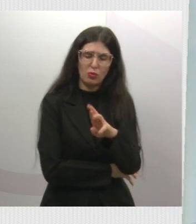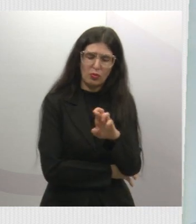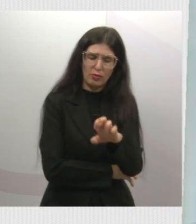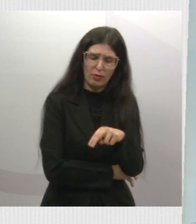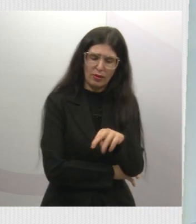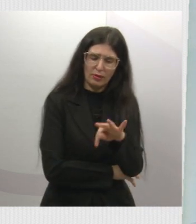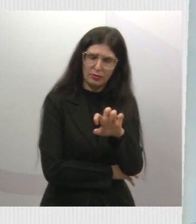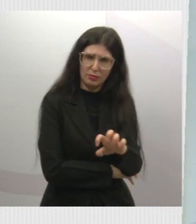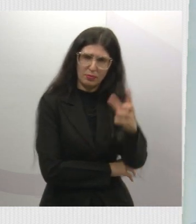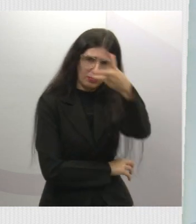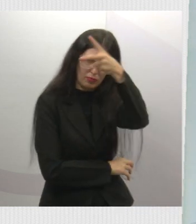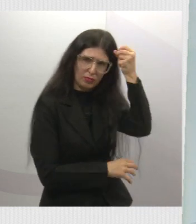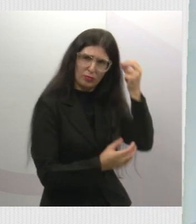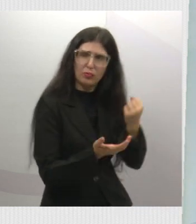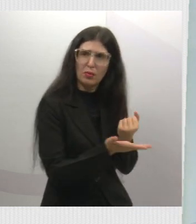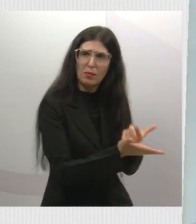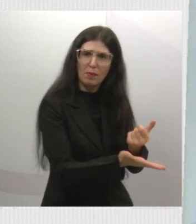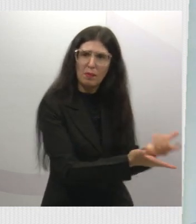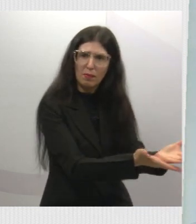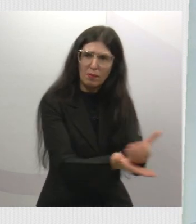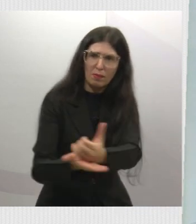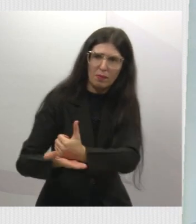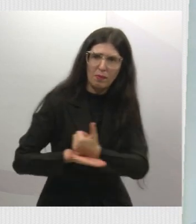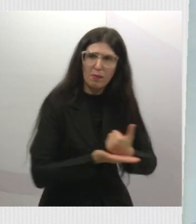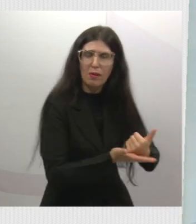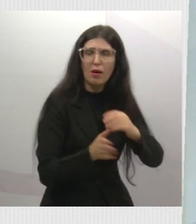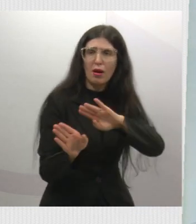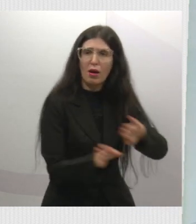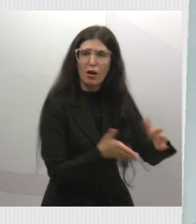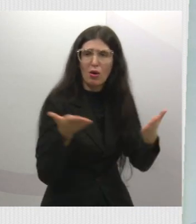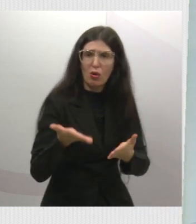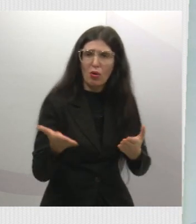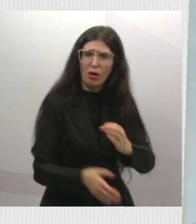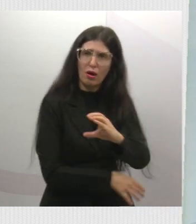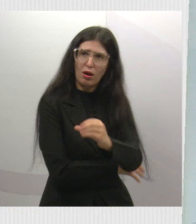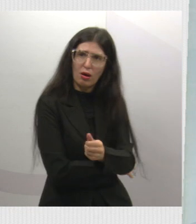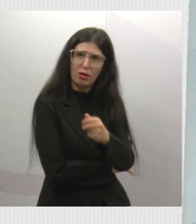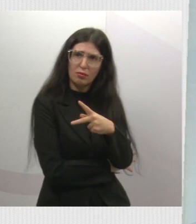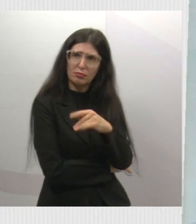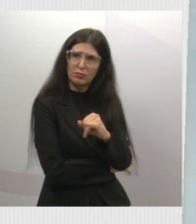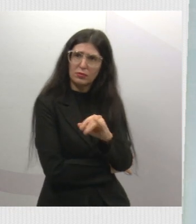Agora vamos falar sobre as receitas de capital.